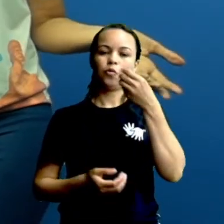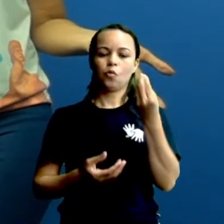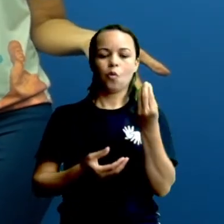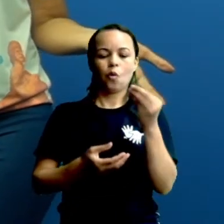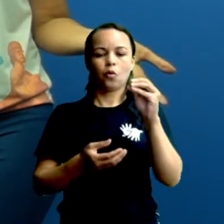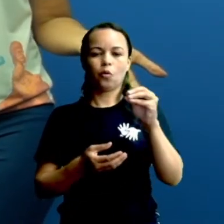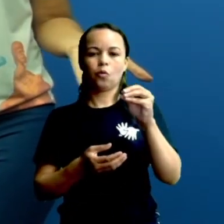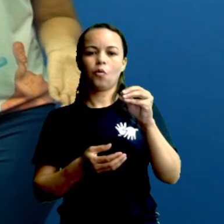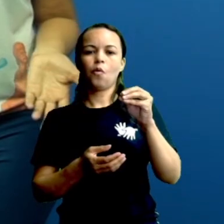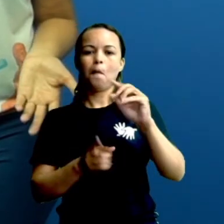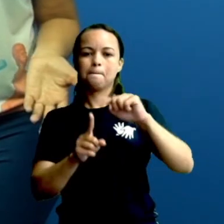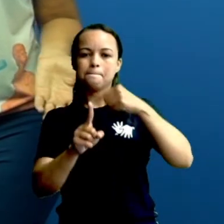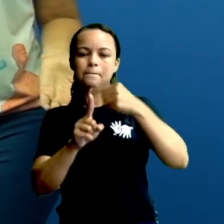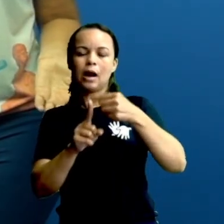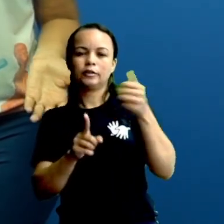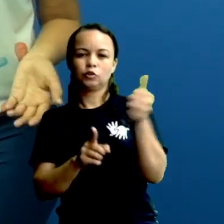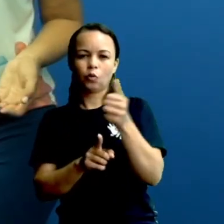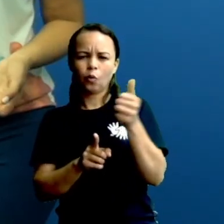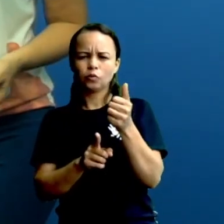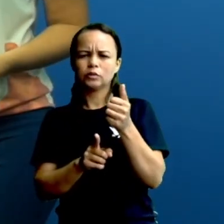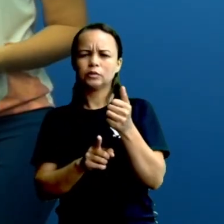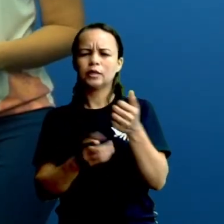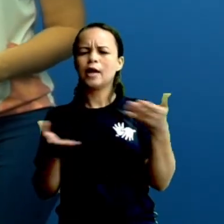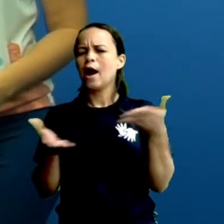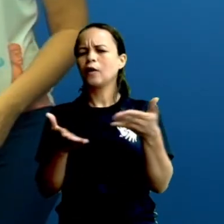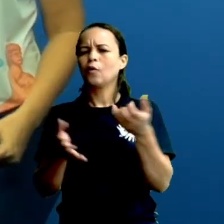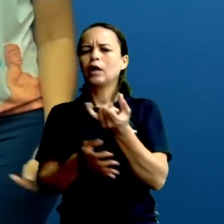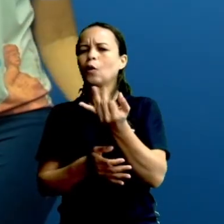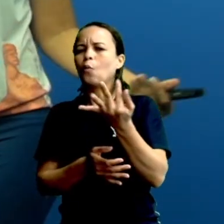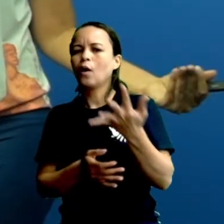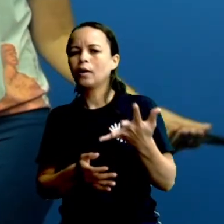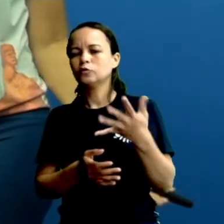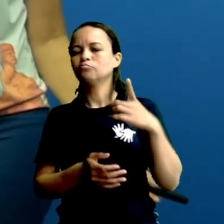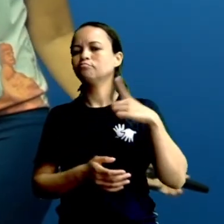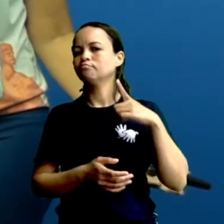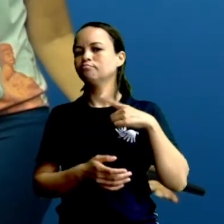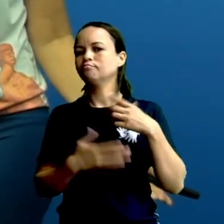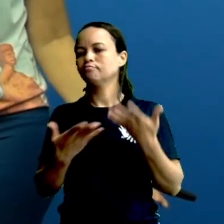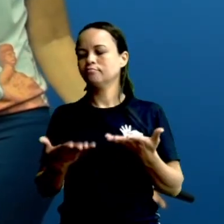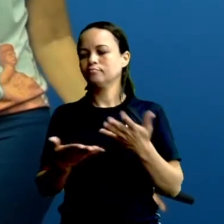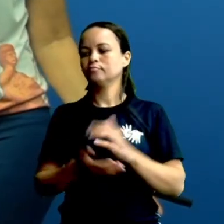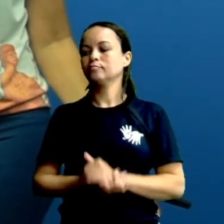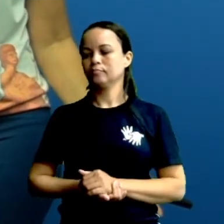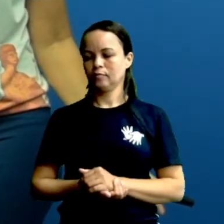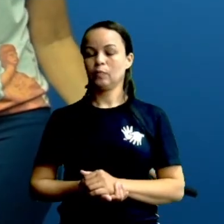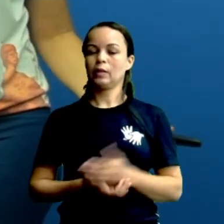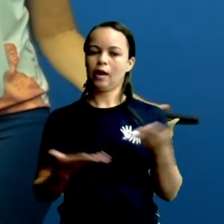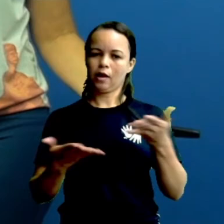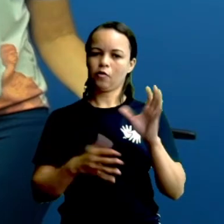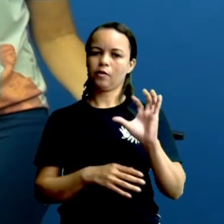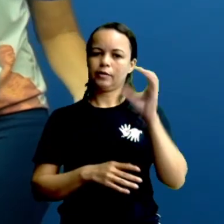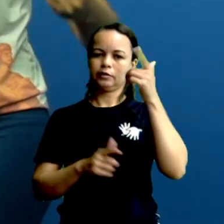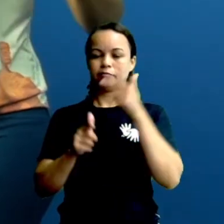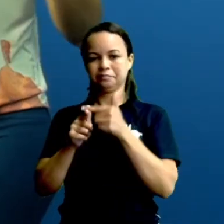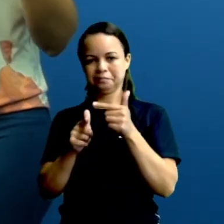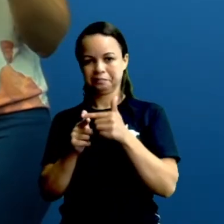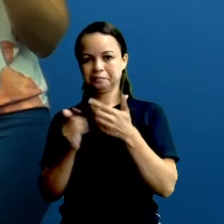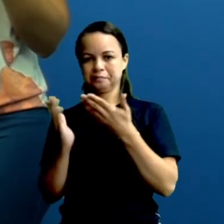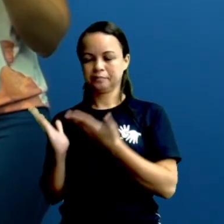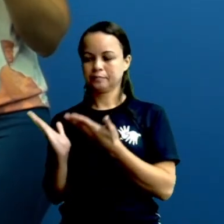ovos há na cesta agora? O que nós vamos fazer? Resolver o nosso probleminha,